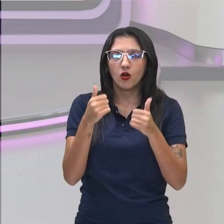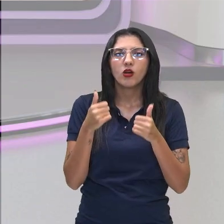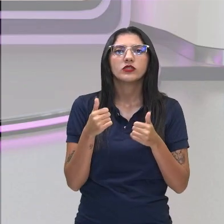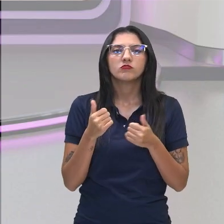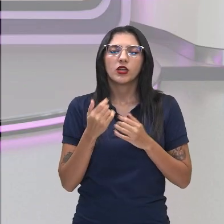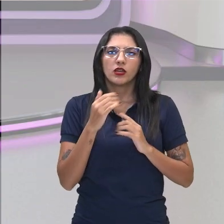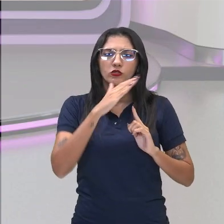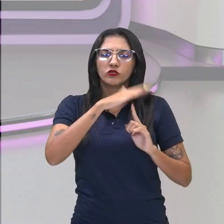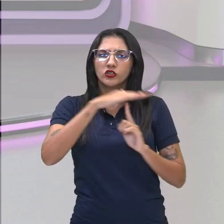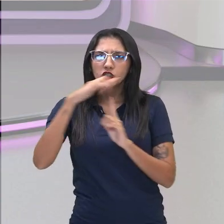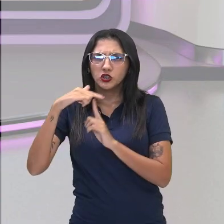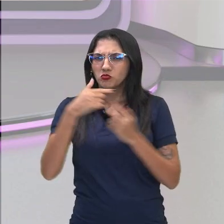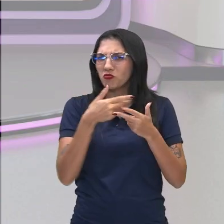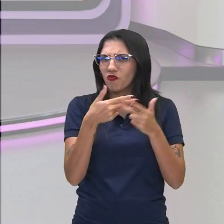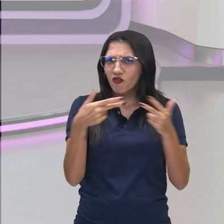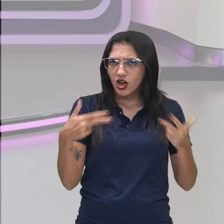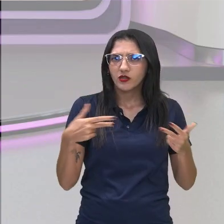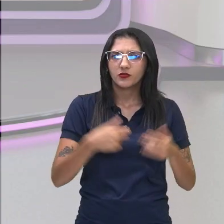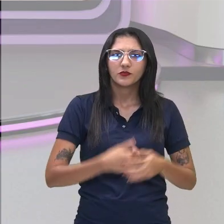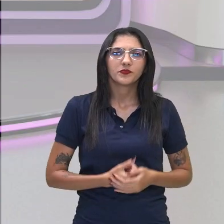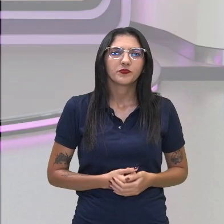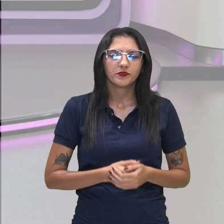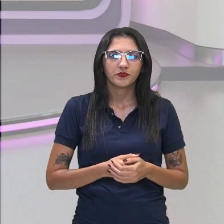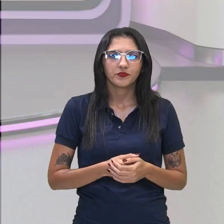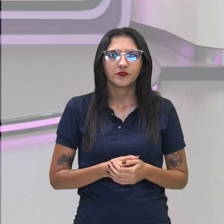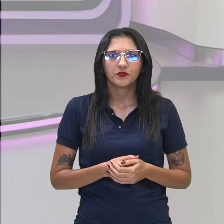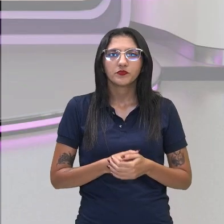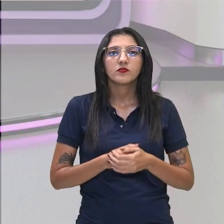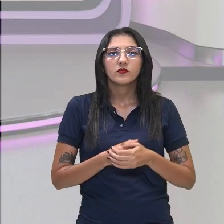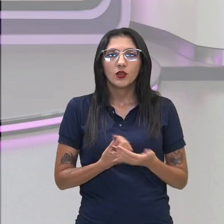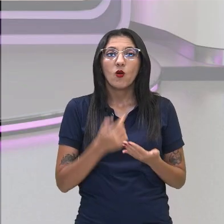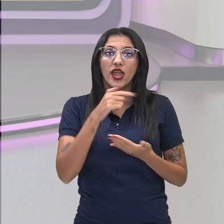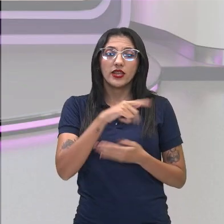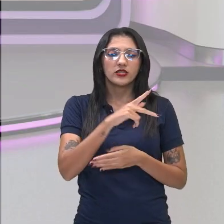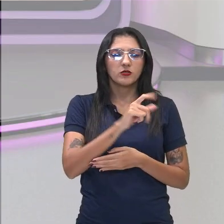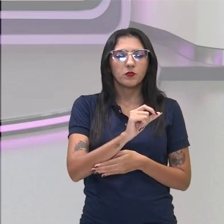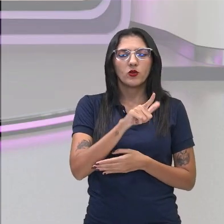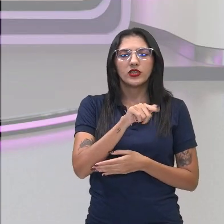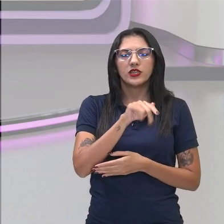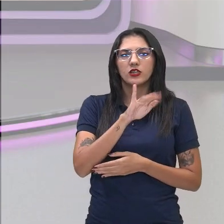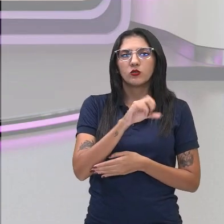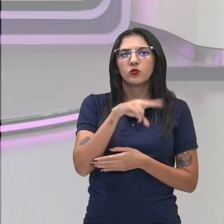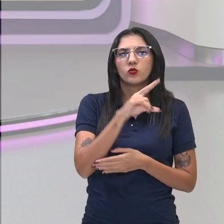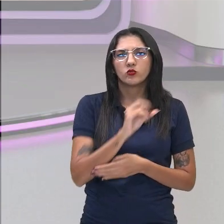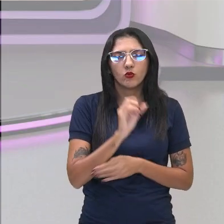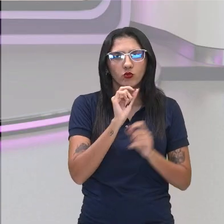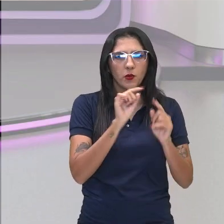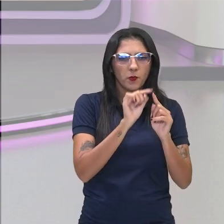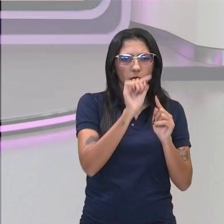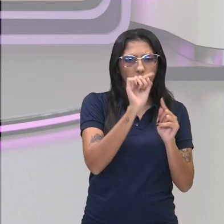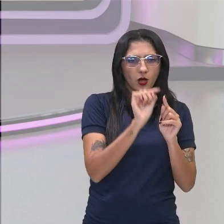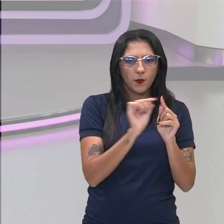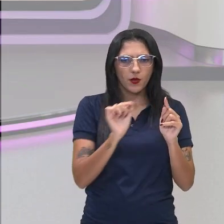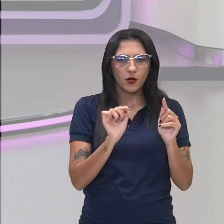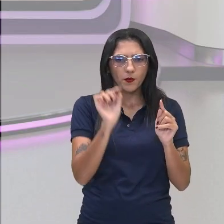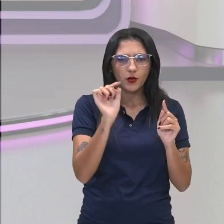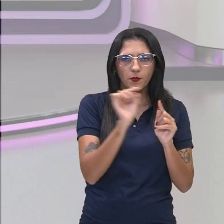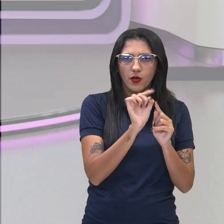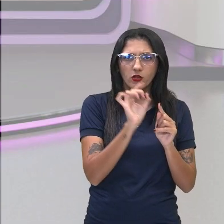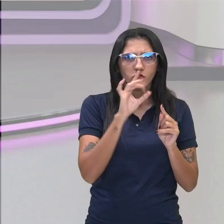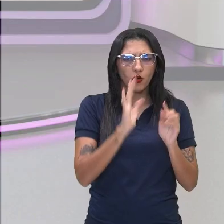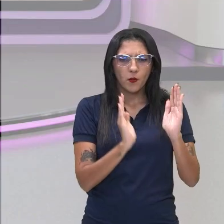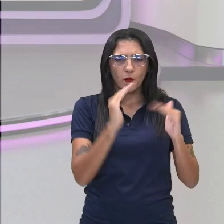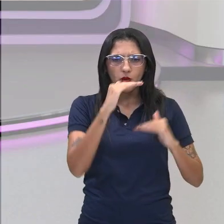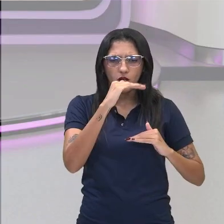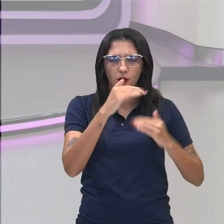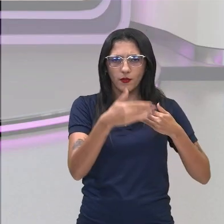classificar bem o polígono. Então, todo polígono é uma figura plana, fechada, né? E utilizamos apenas segmentos de